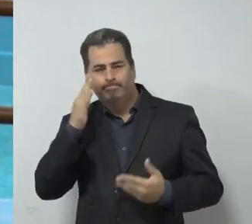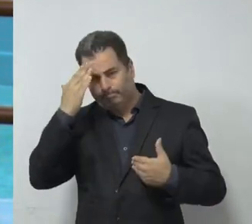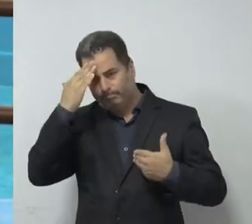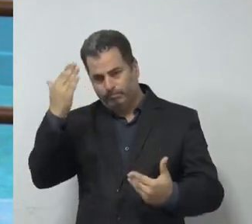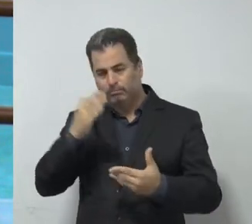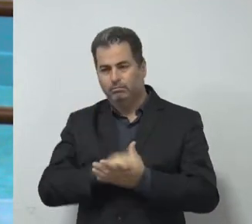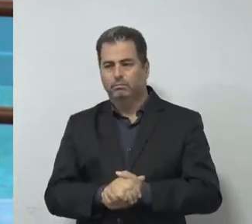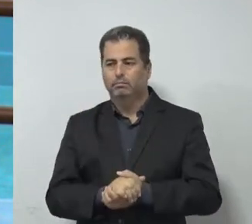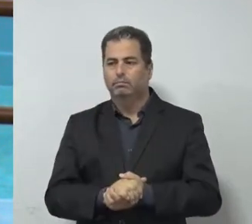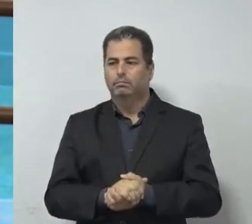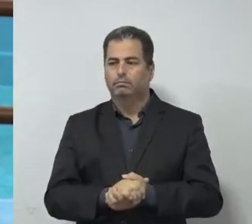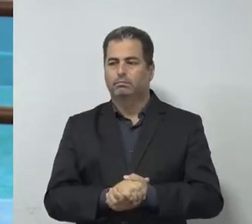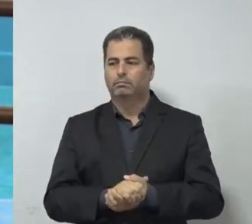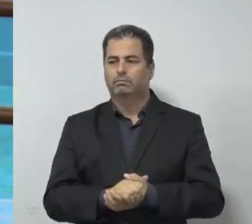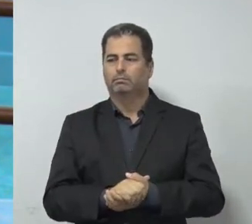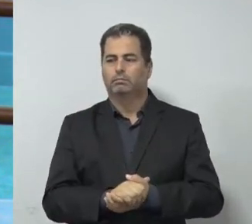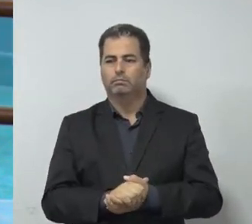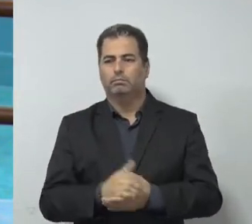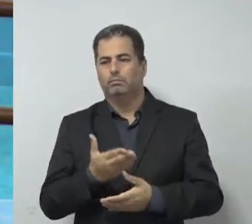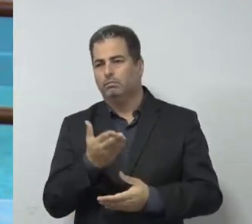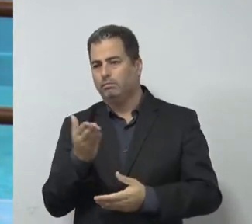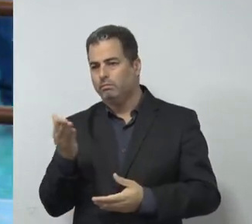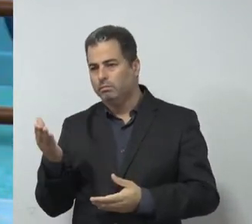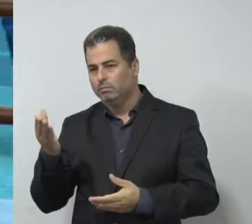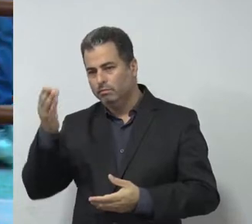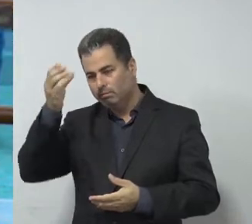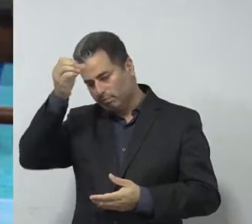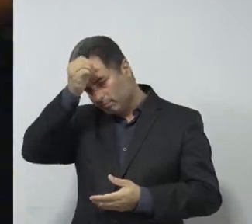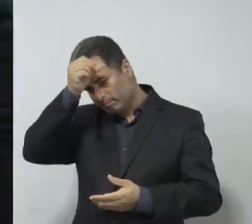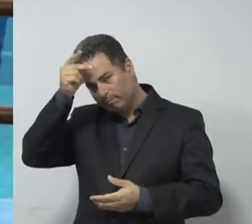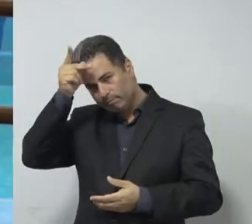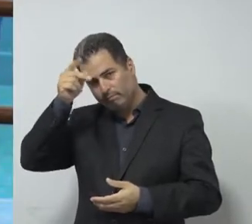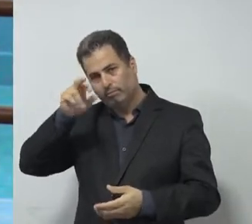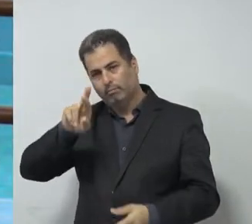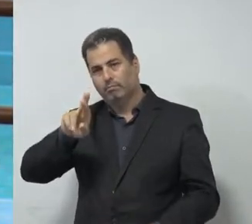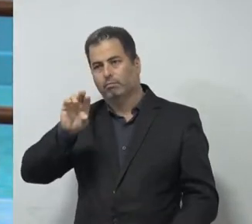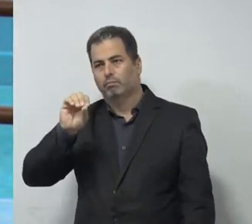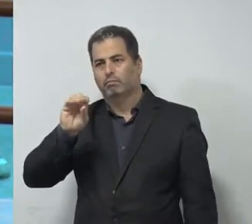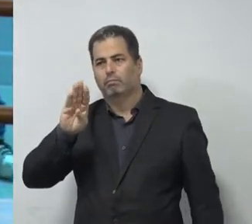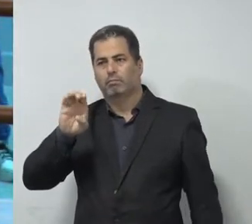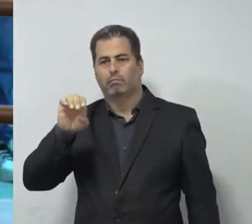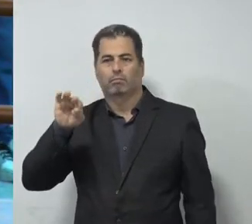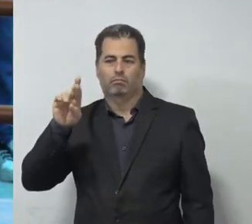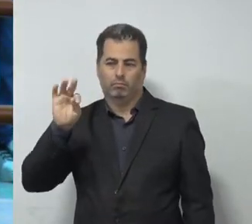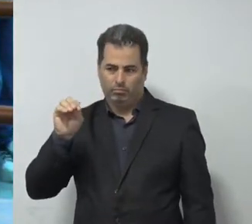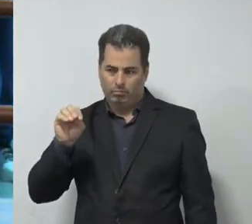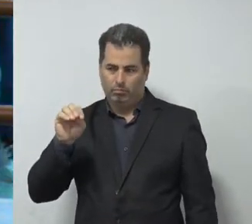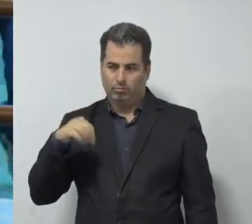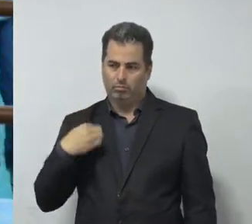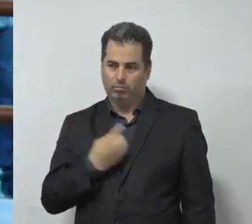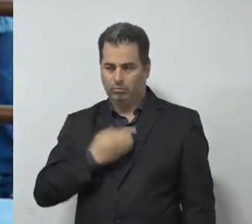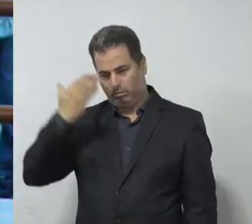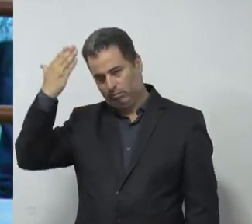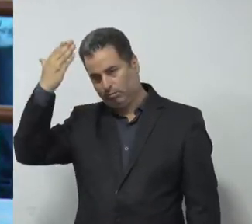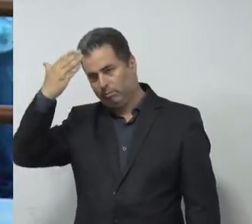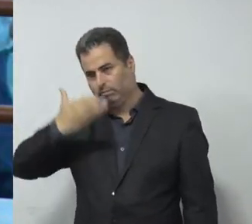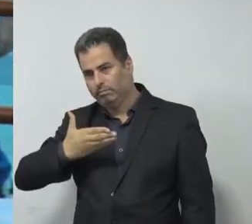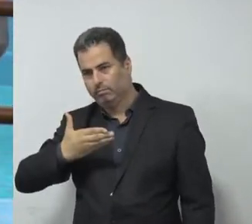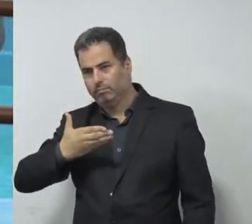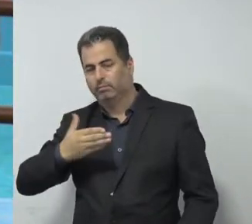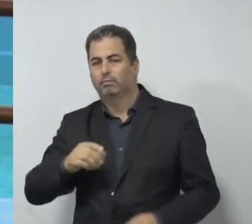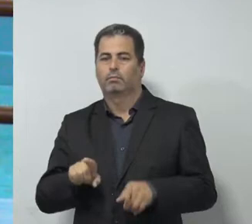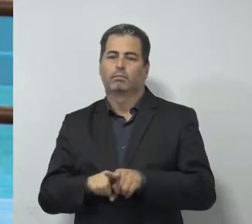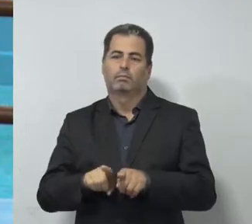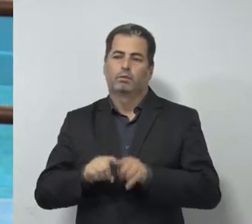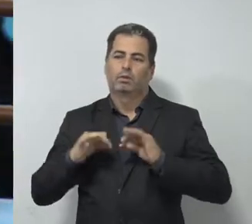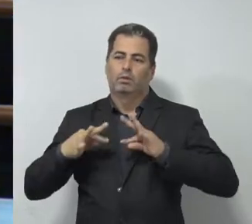gratificante. Ao nosso prefeito Roberto Naves, a nossa consideração, o nosso respeito, e a